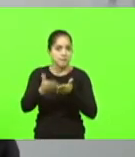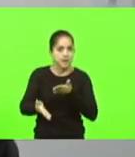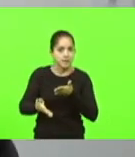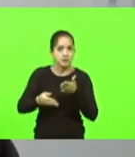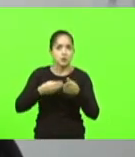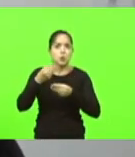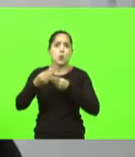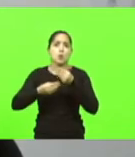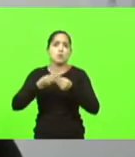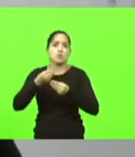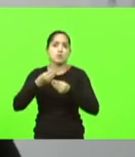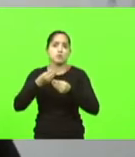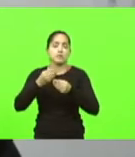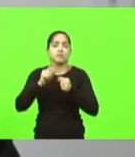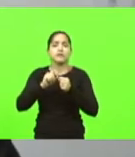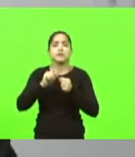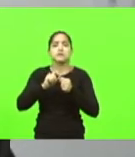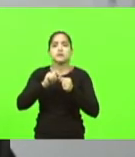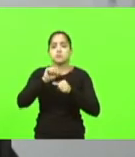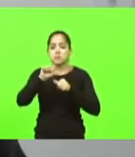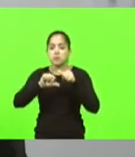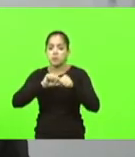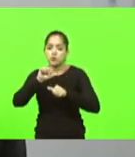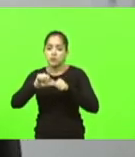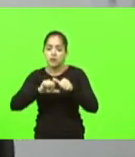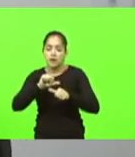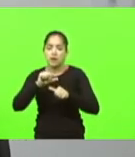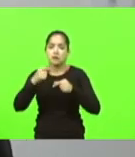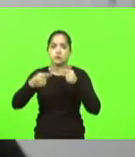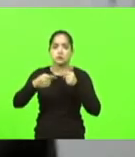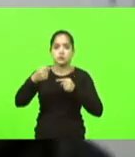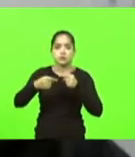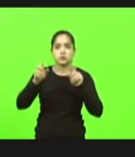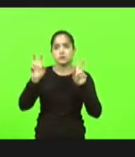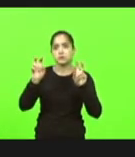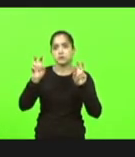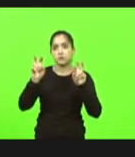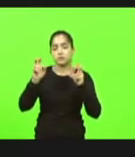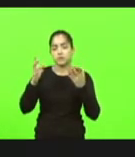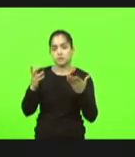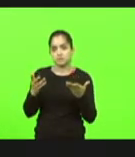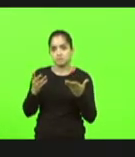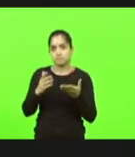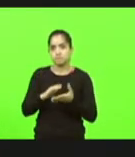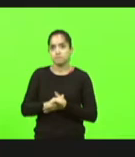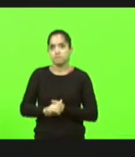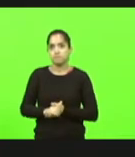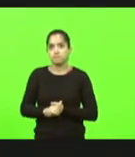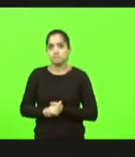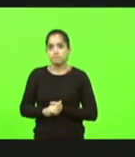Só para que a gente possa também trabalhar um pouco sobre esse assunto, tá bom? Muito obrigado.